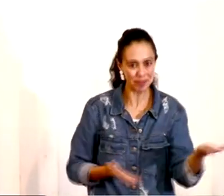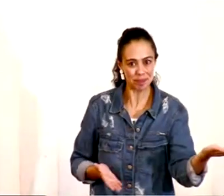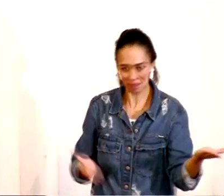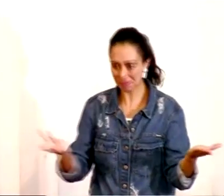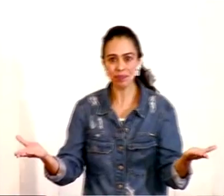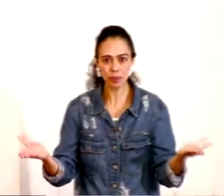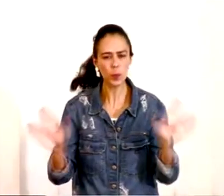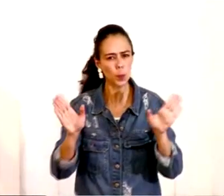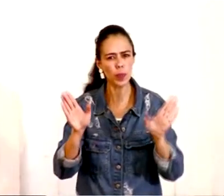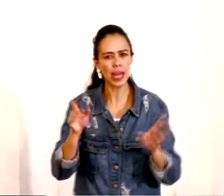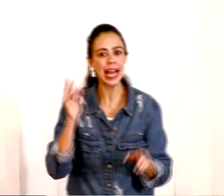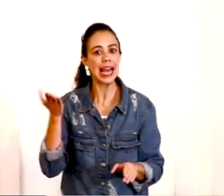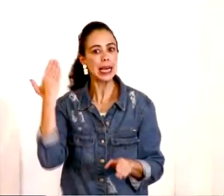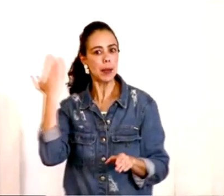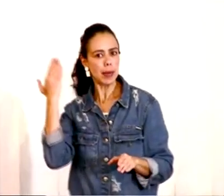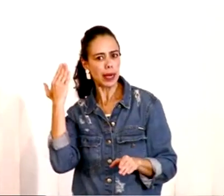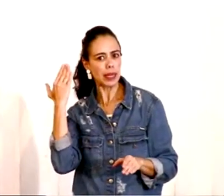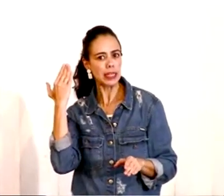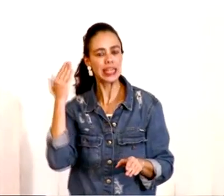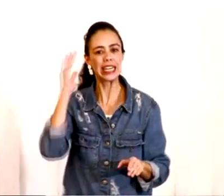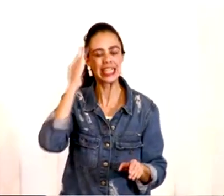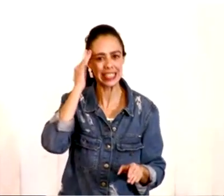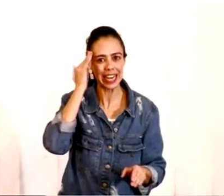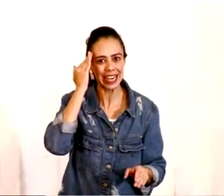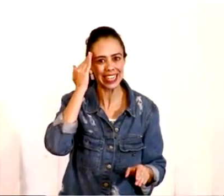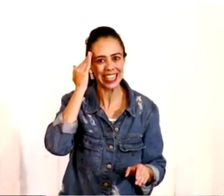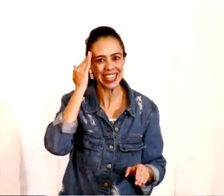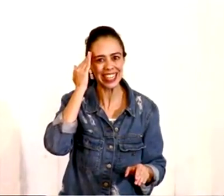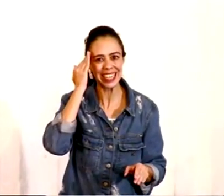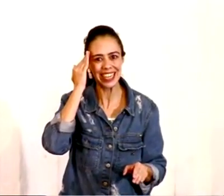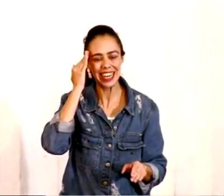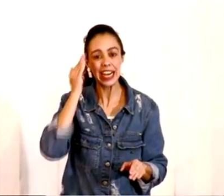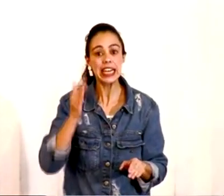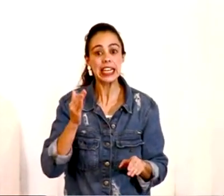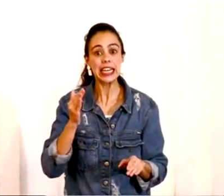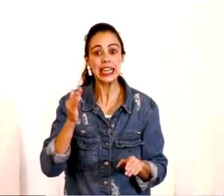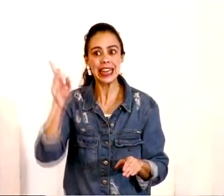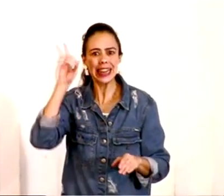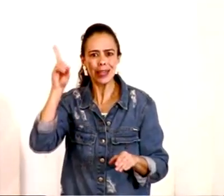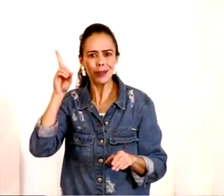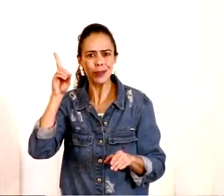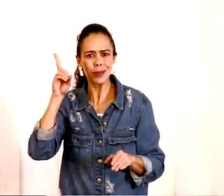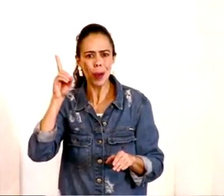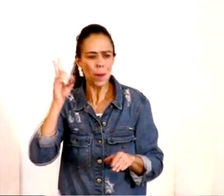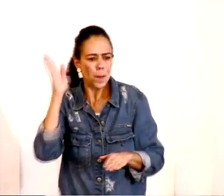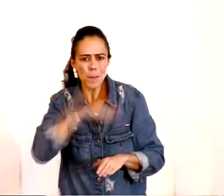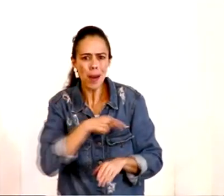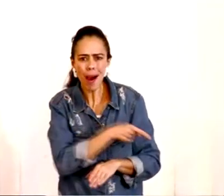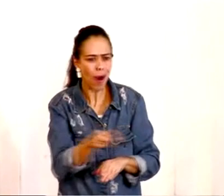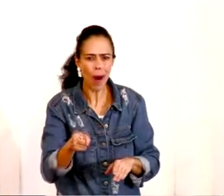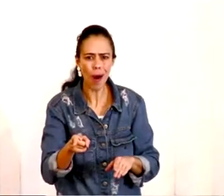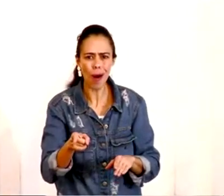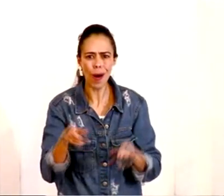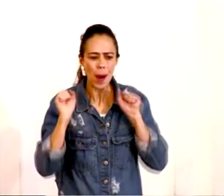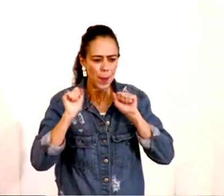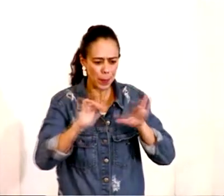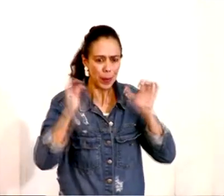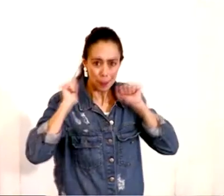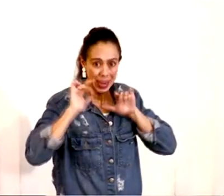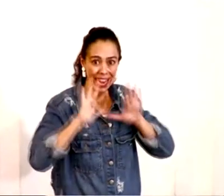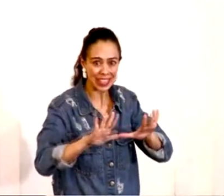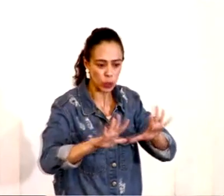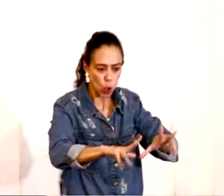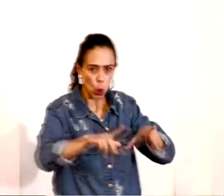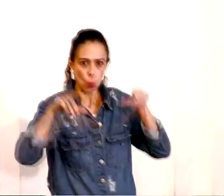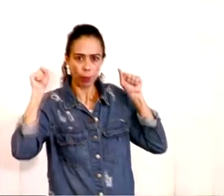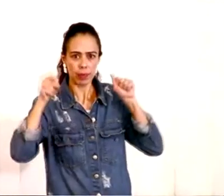anterior, mas trouxe uma bênção para o homem, que era o trabalho. E Abel e Caim desfrutam